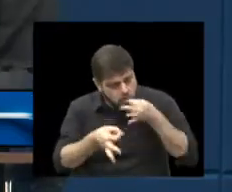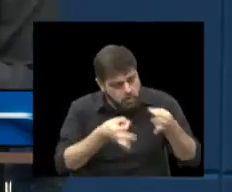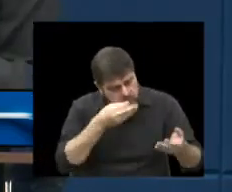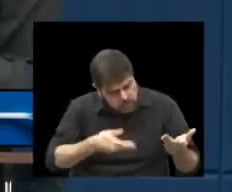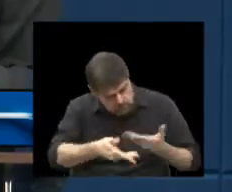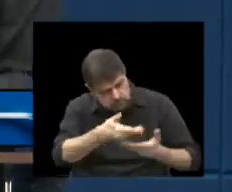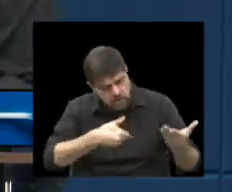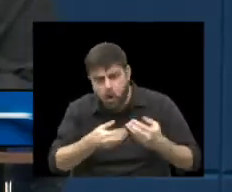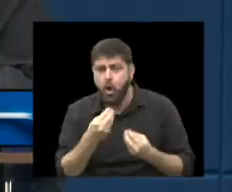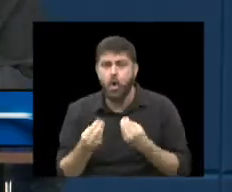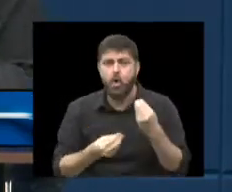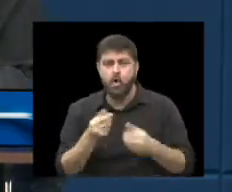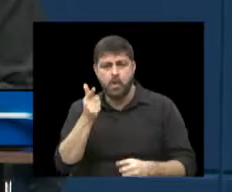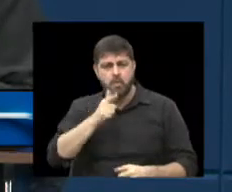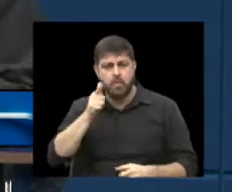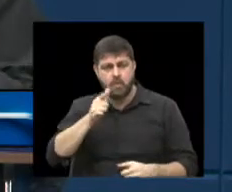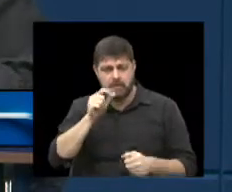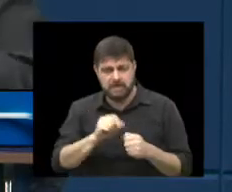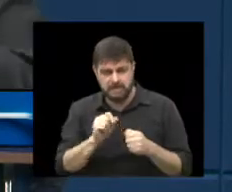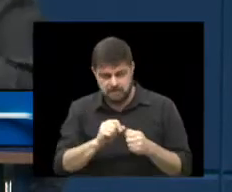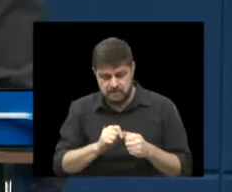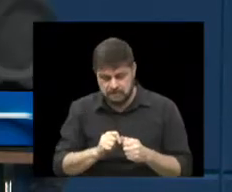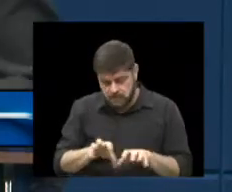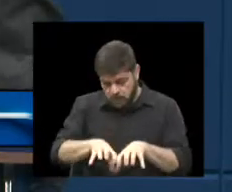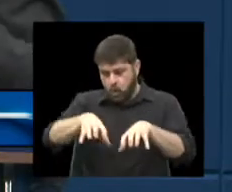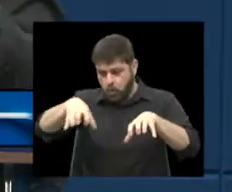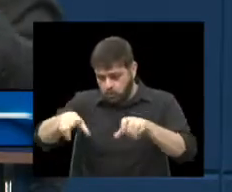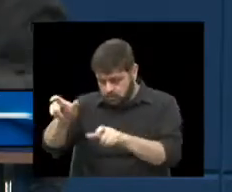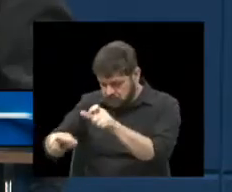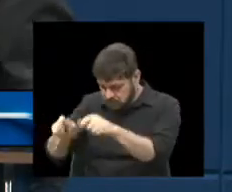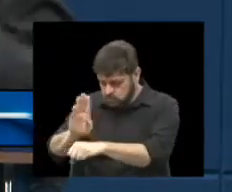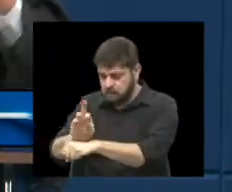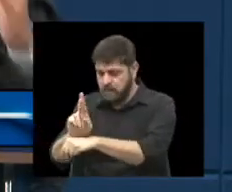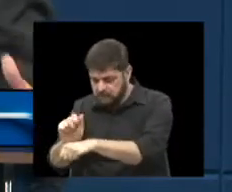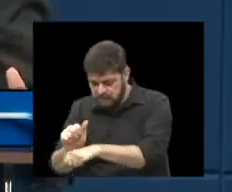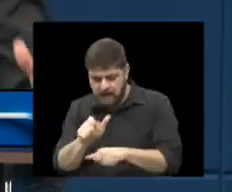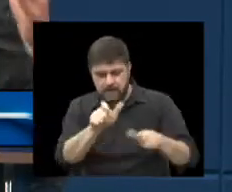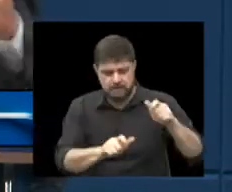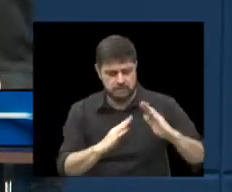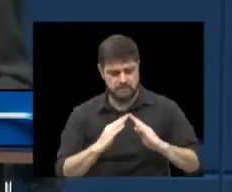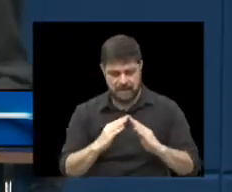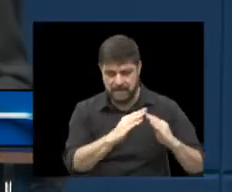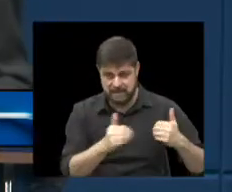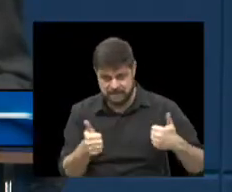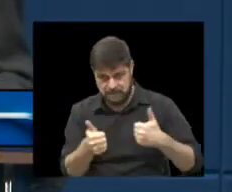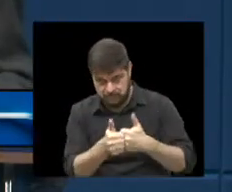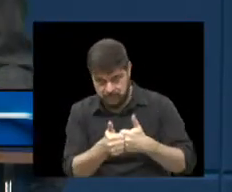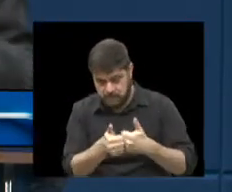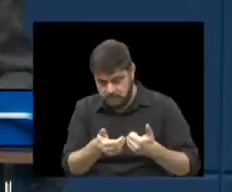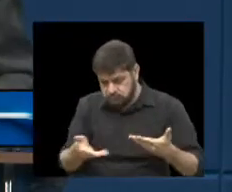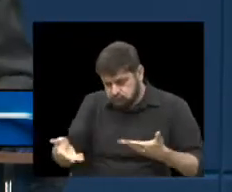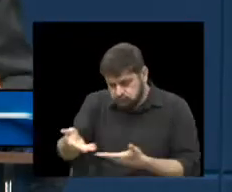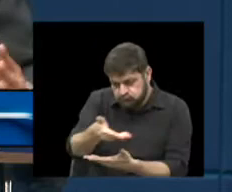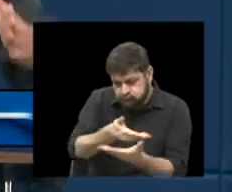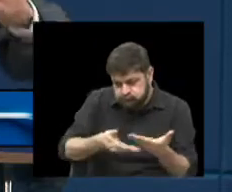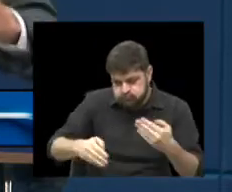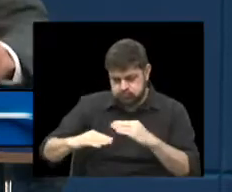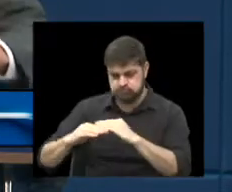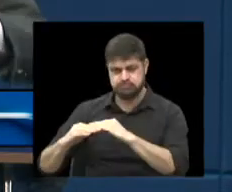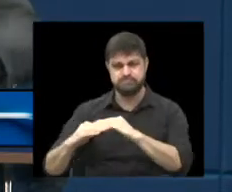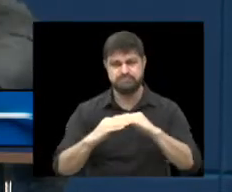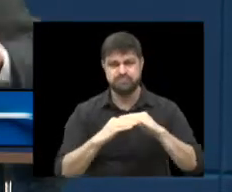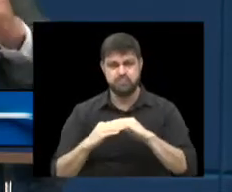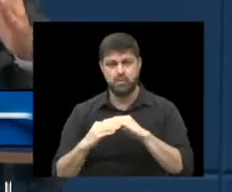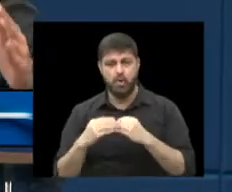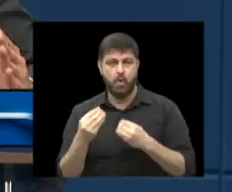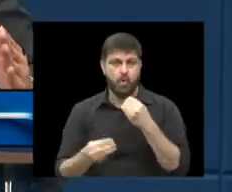forma de garantir esse equilíbrio, que é necessário para a convivência harmoniosa numa cidade grande como a nossa, é qual? O